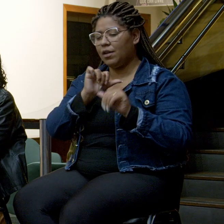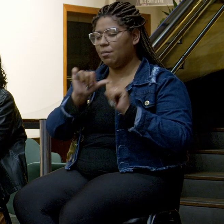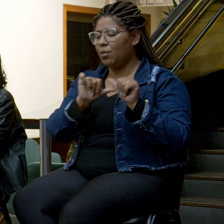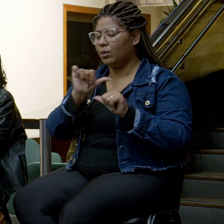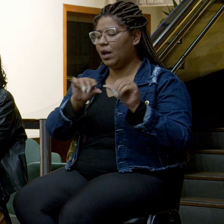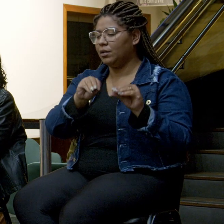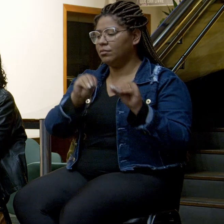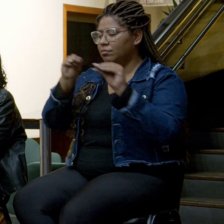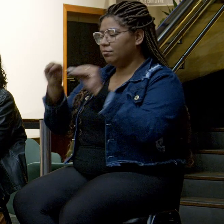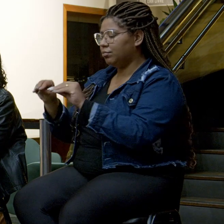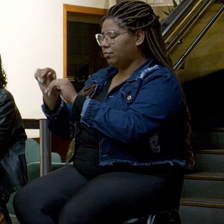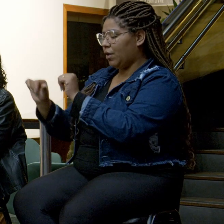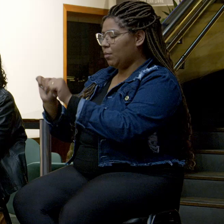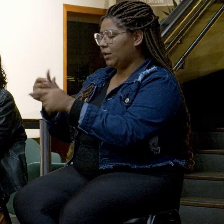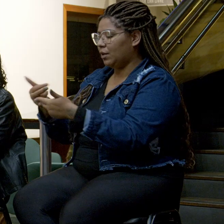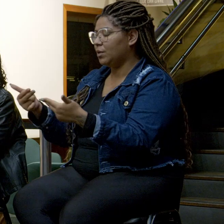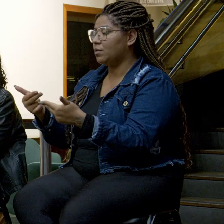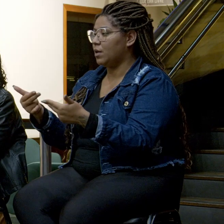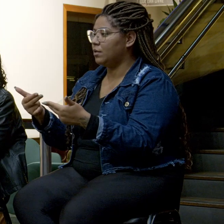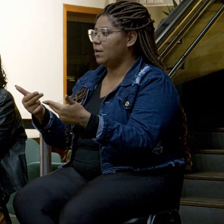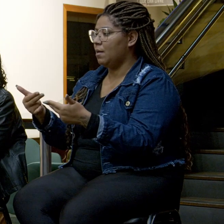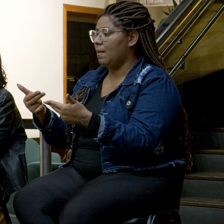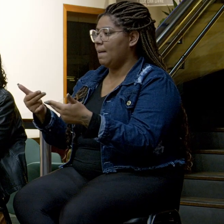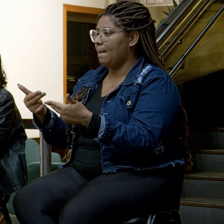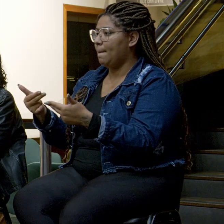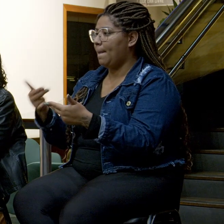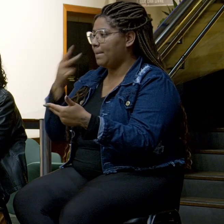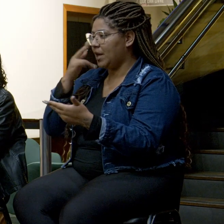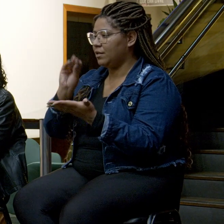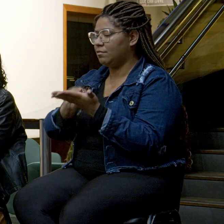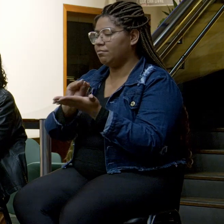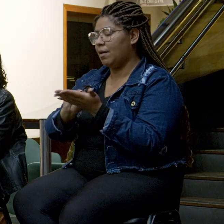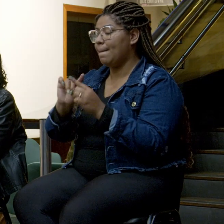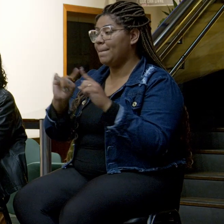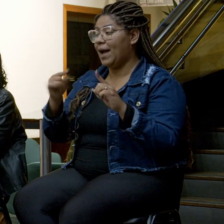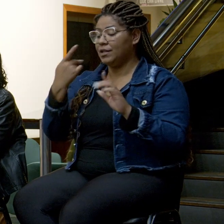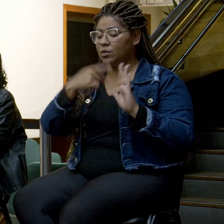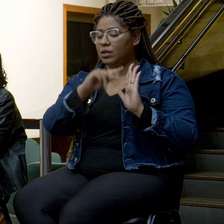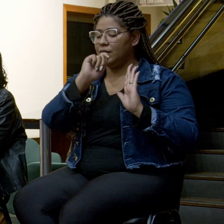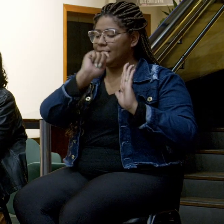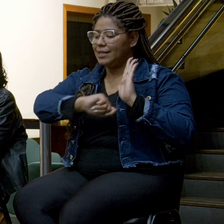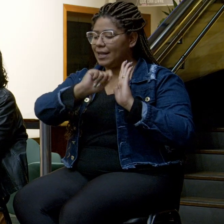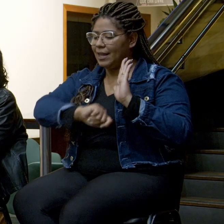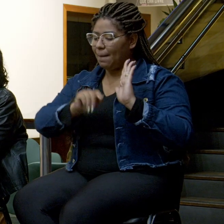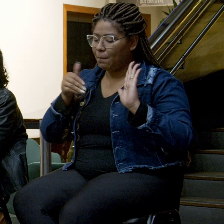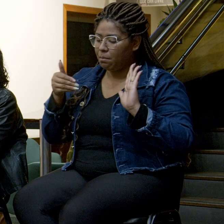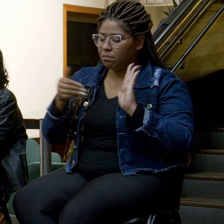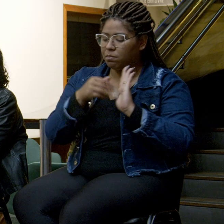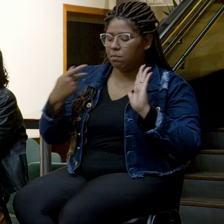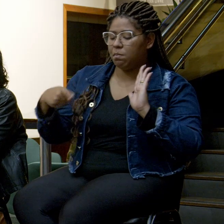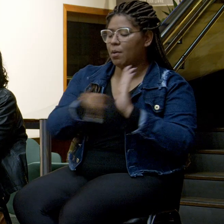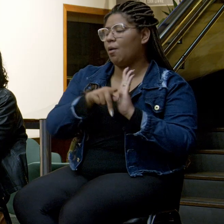ter alguma chave para abrir a pista. Mas na escrita tem um elemento direto biográfico, aparece,